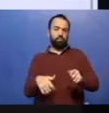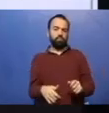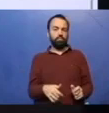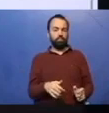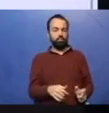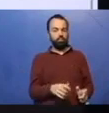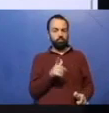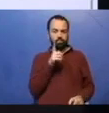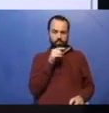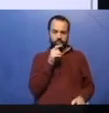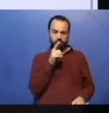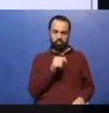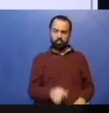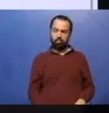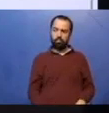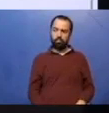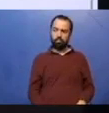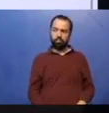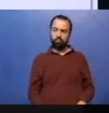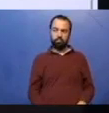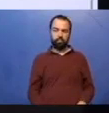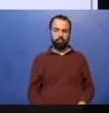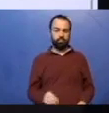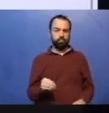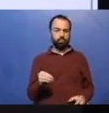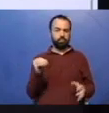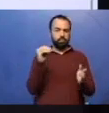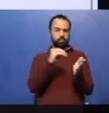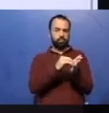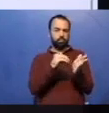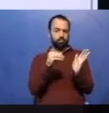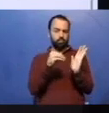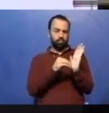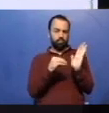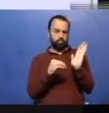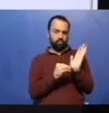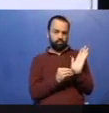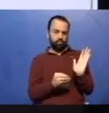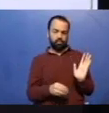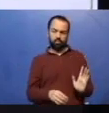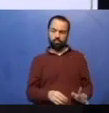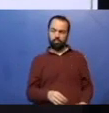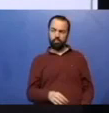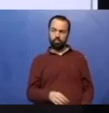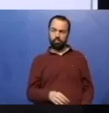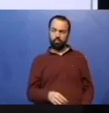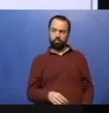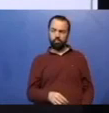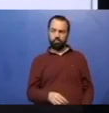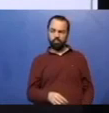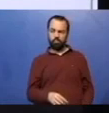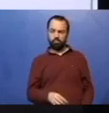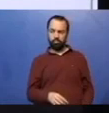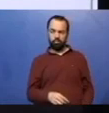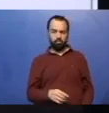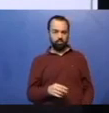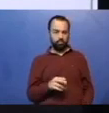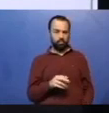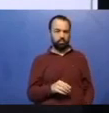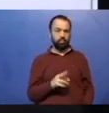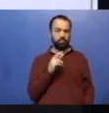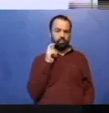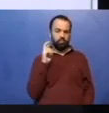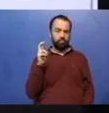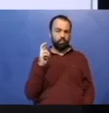estados físicos da água. Nós vamos completar aqui em cada retângulo, de acordo com o que está falando em cada